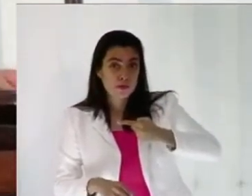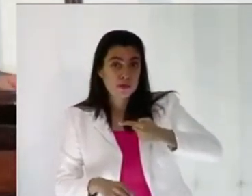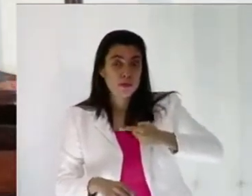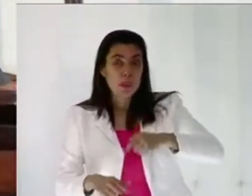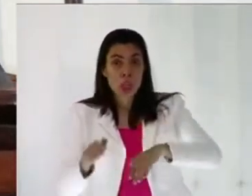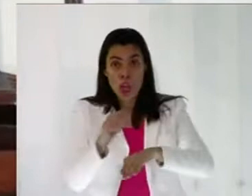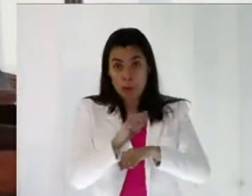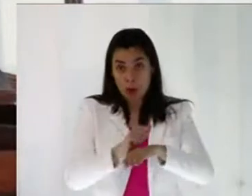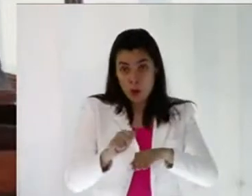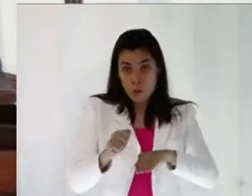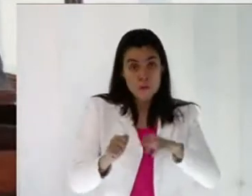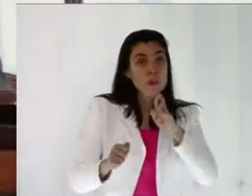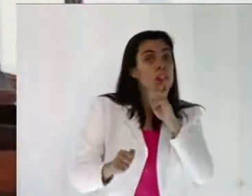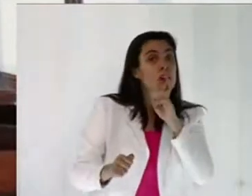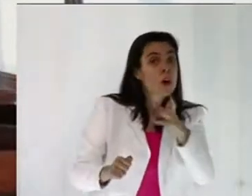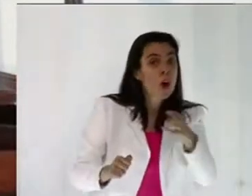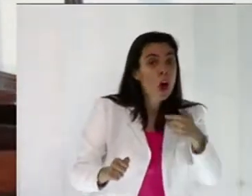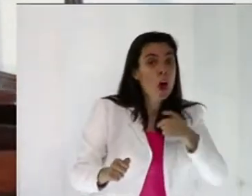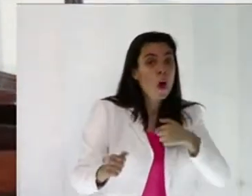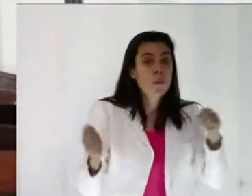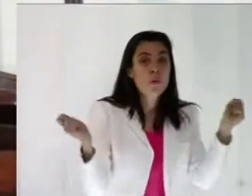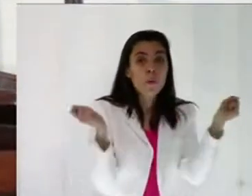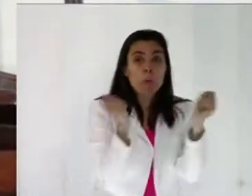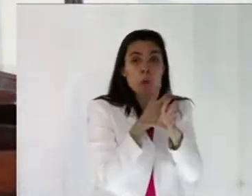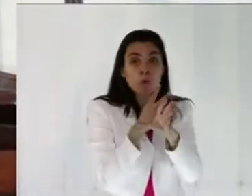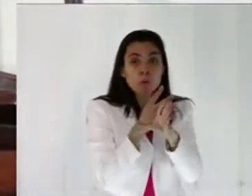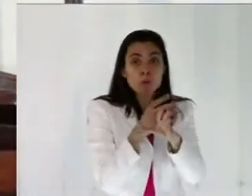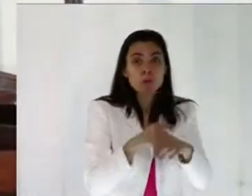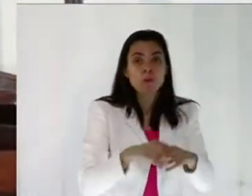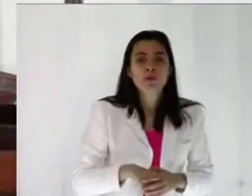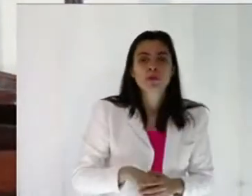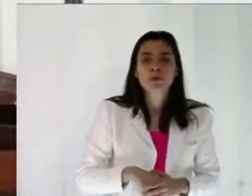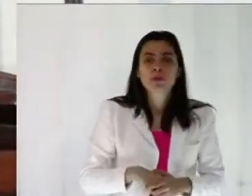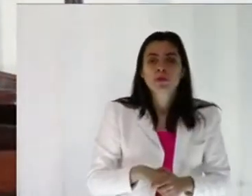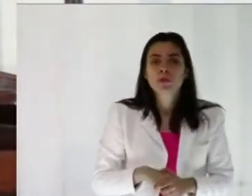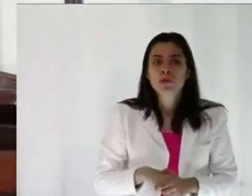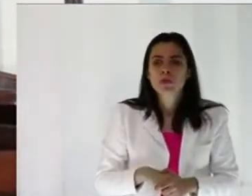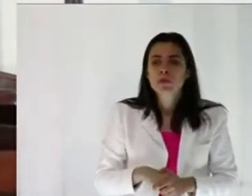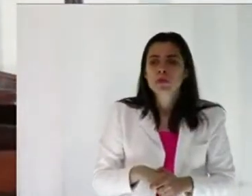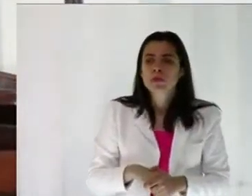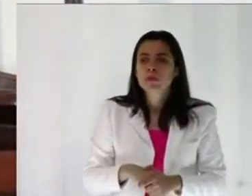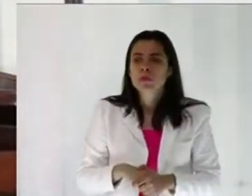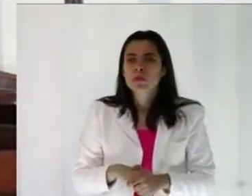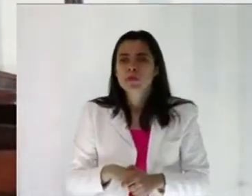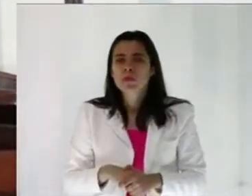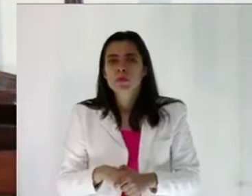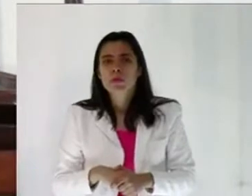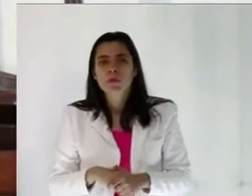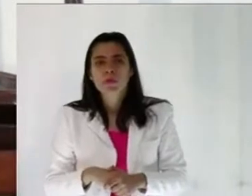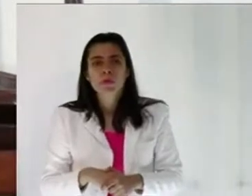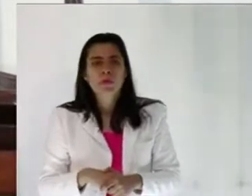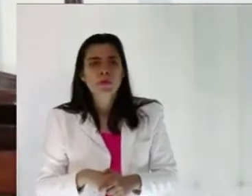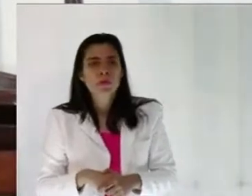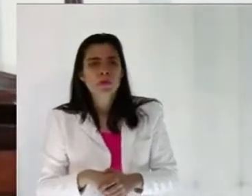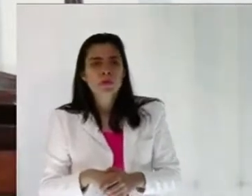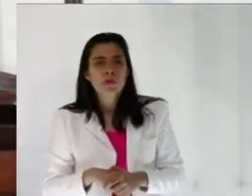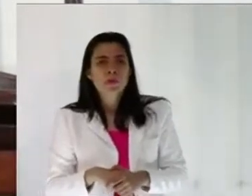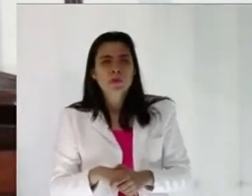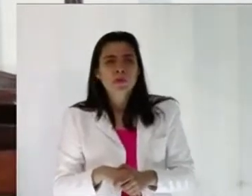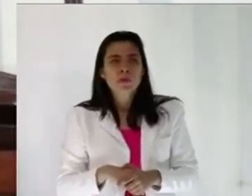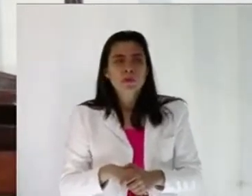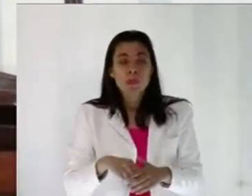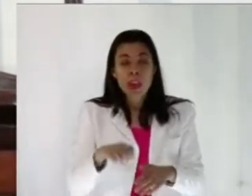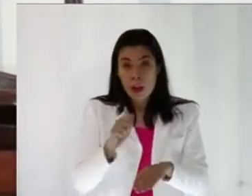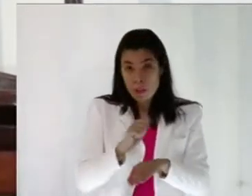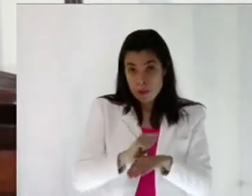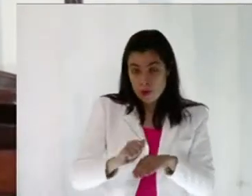aqui. E o texto nos informa que após receber essa ordem do Senhor, ele acorda de madrugada,